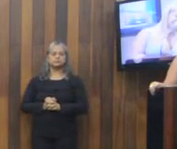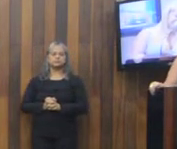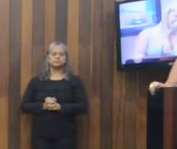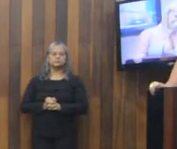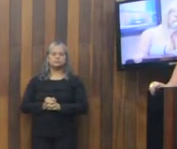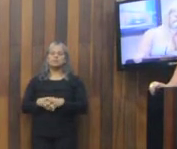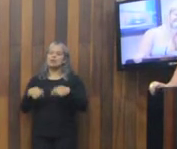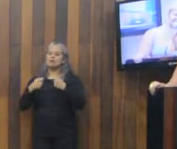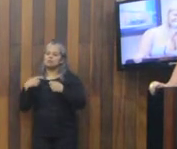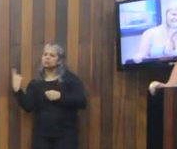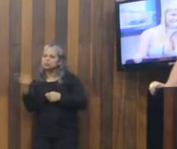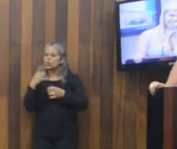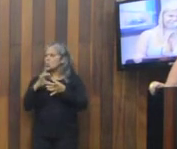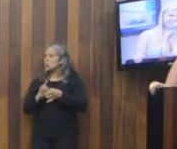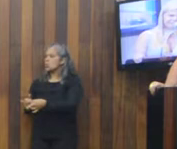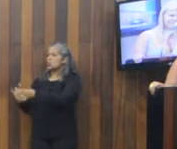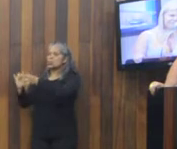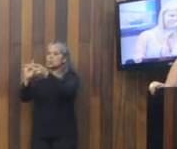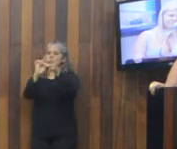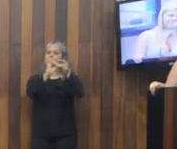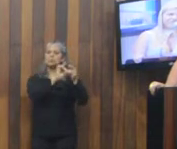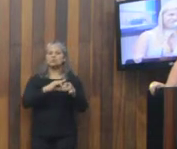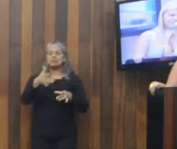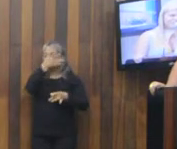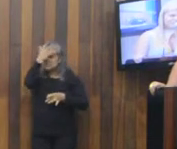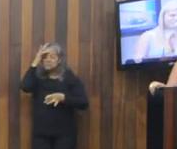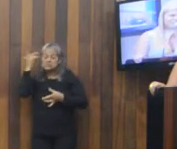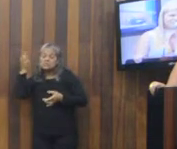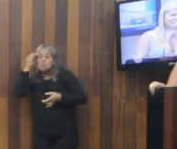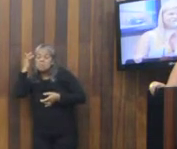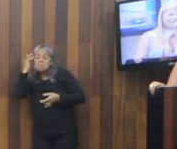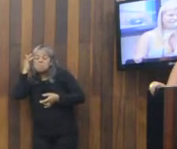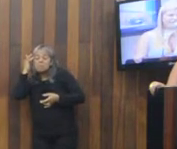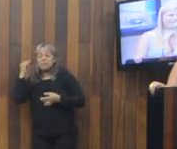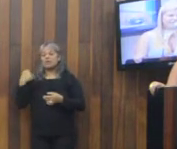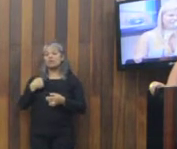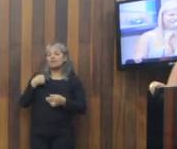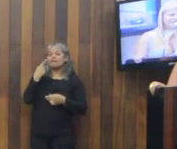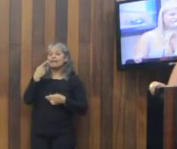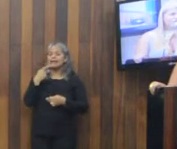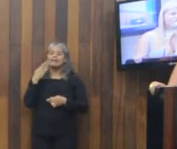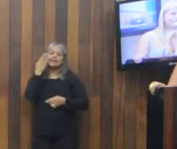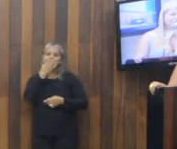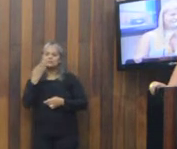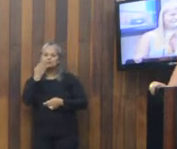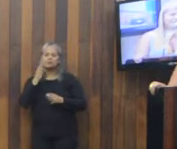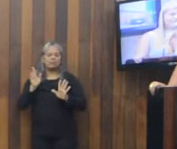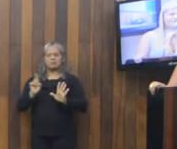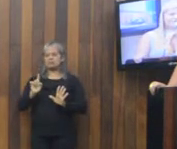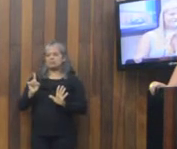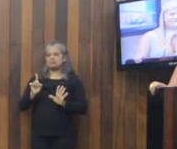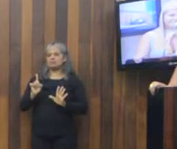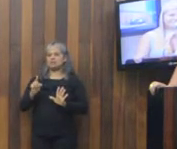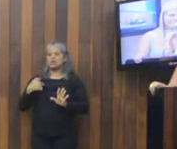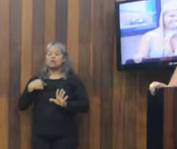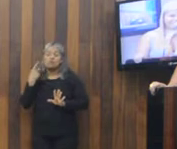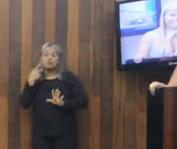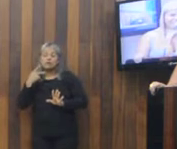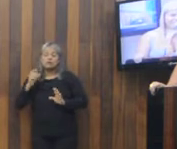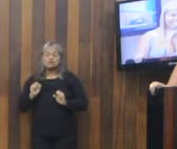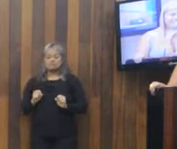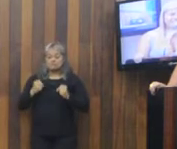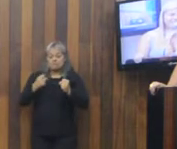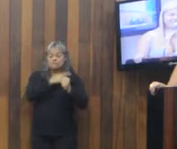Precisamos de união. Eu sempre falo isso, o pessoal acha que eu estou falando de açúcar. Não estou, não. Eu estou falando de uma força que está muito difícil em Cabo